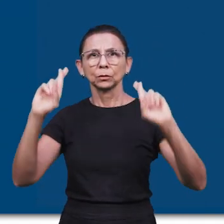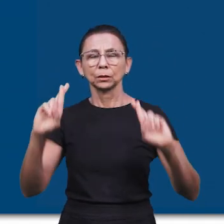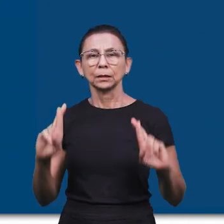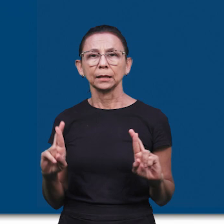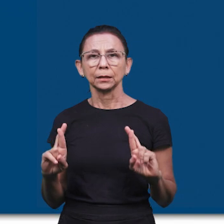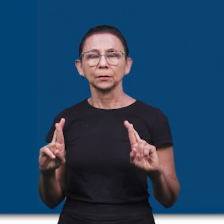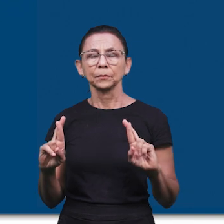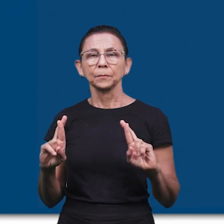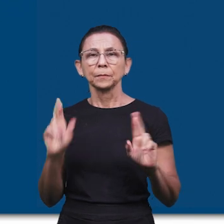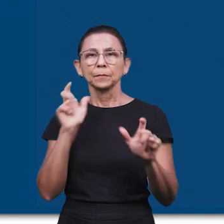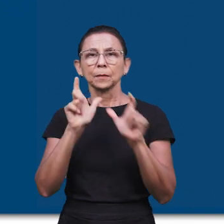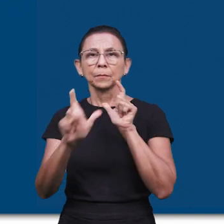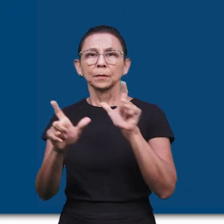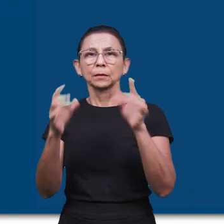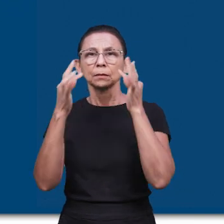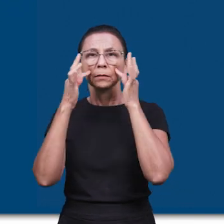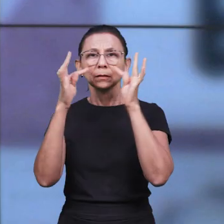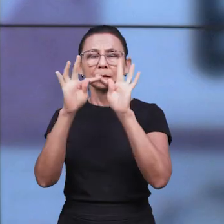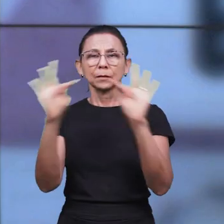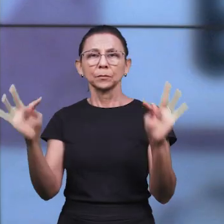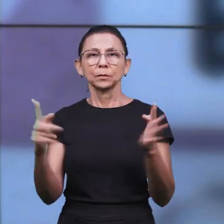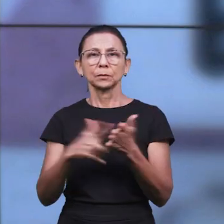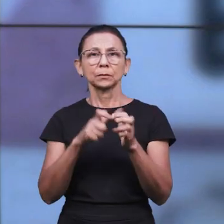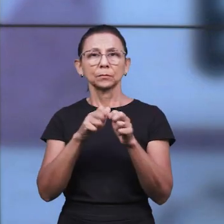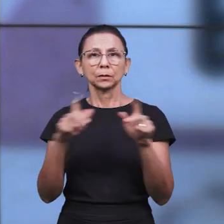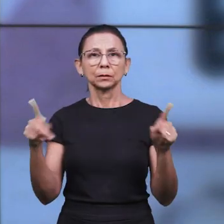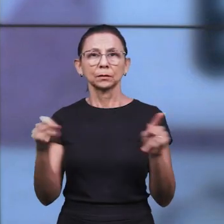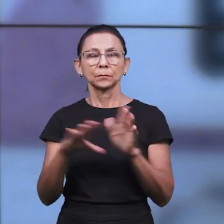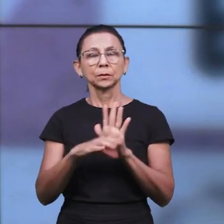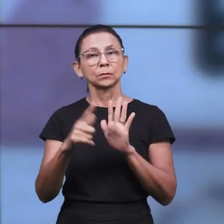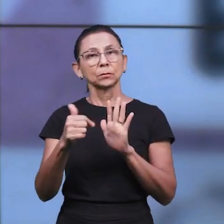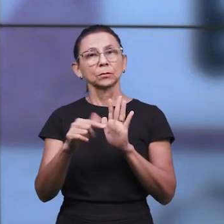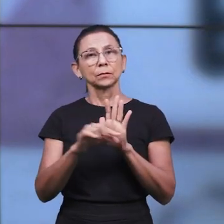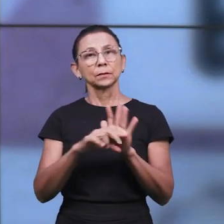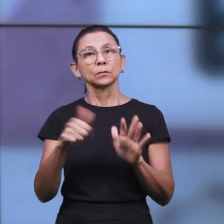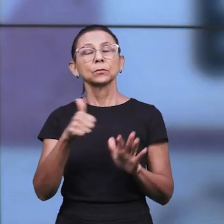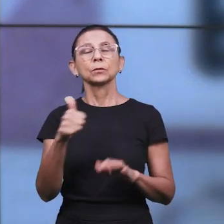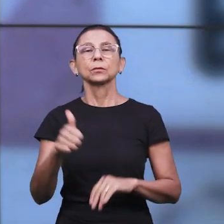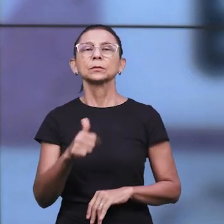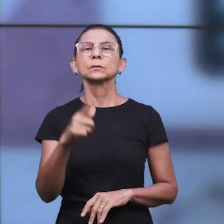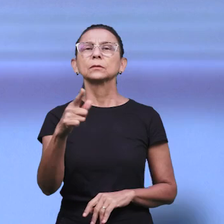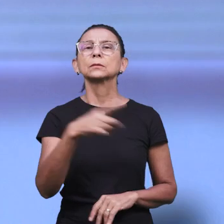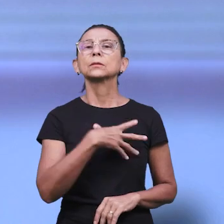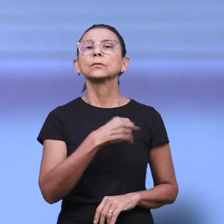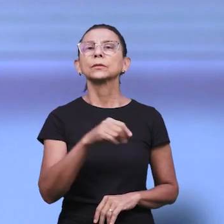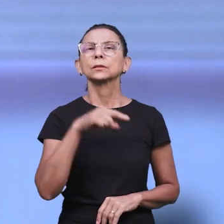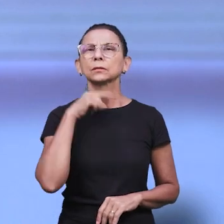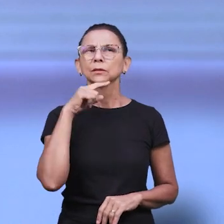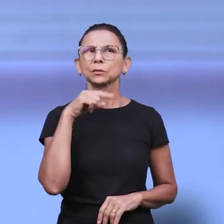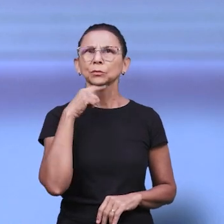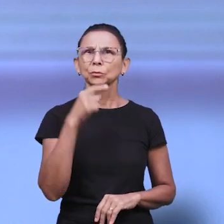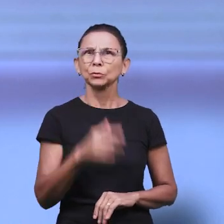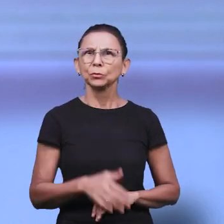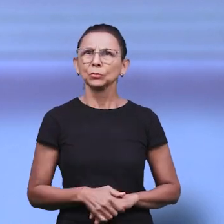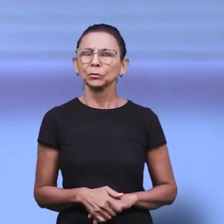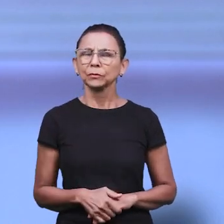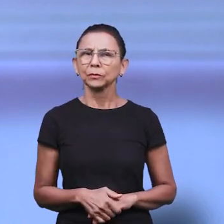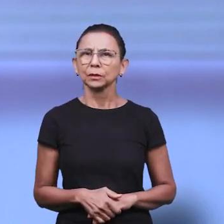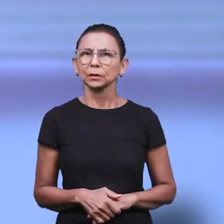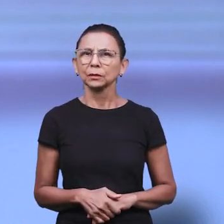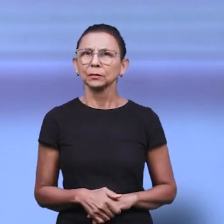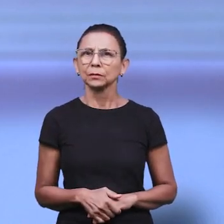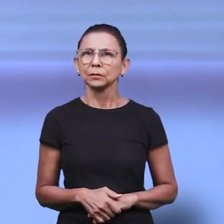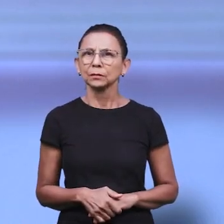a Bíblia registra no livro de Apocalipse, capítulo 12, 11. E seu filho está com dúvidas